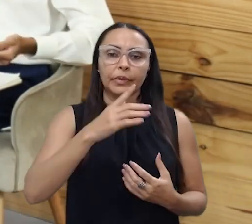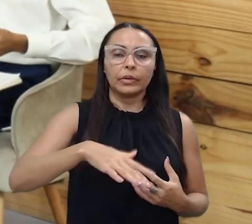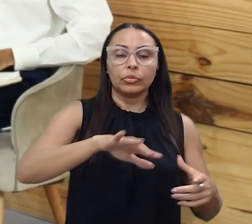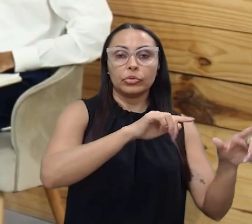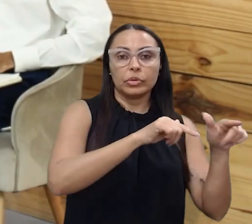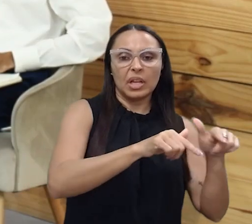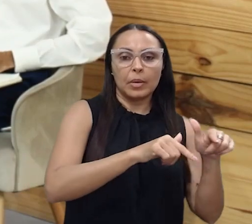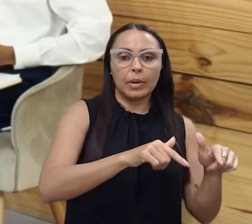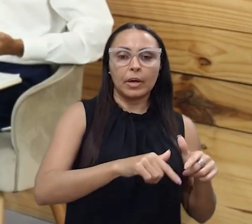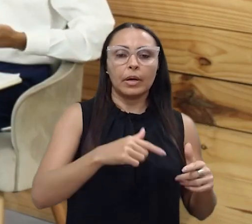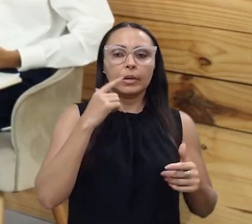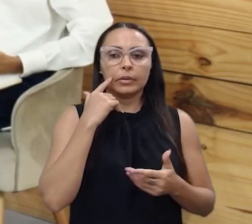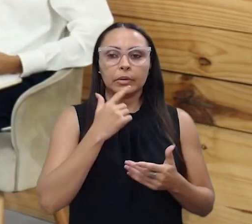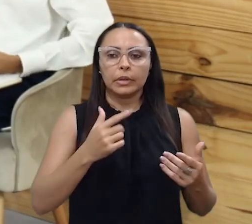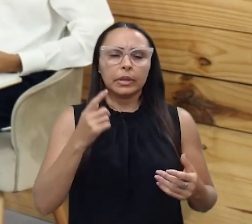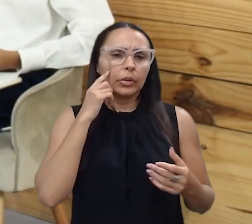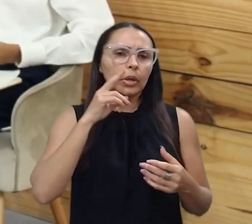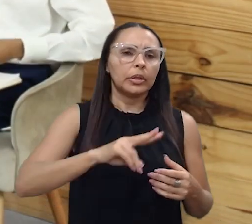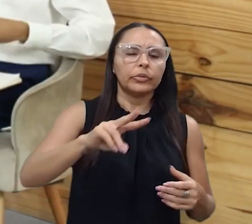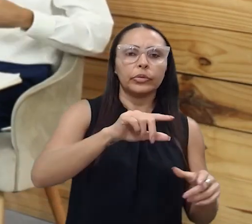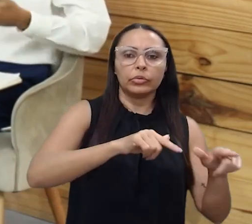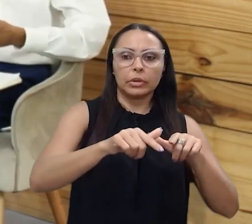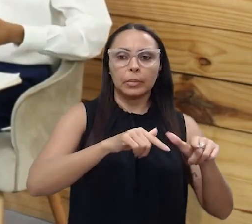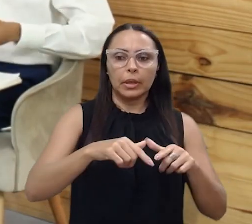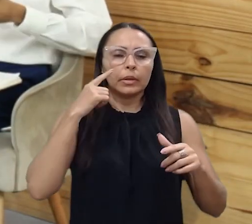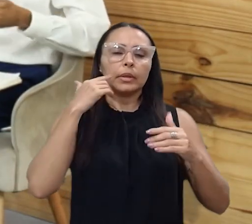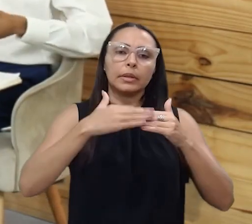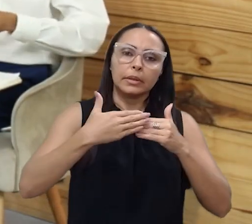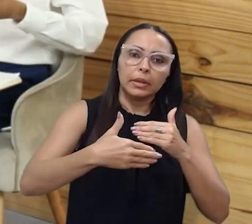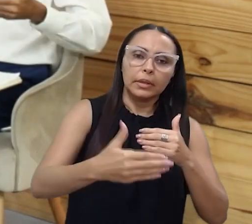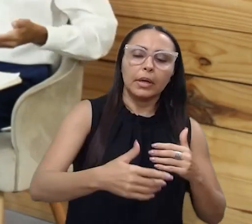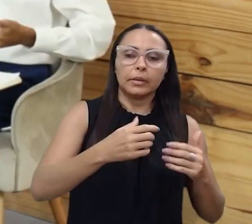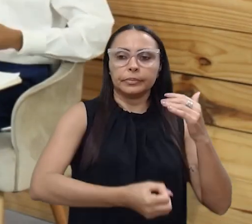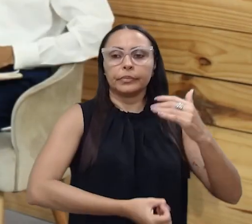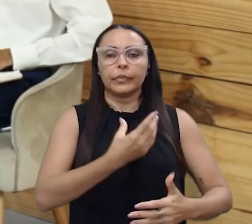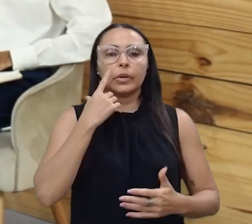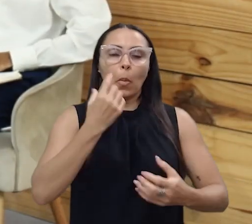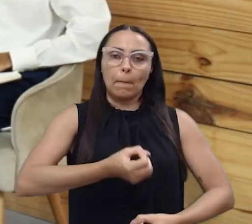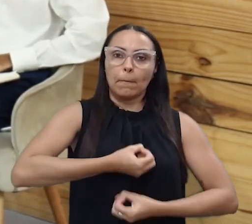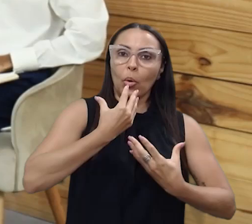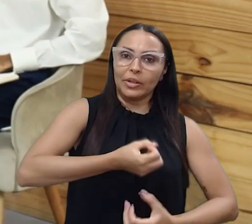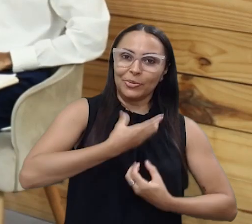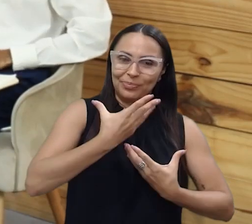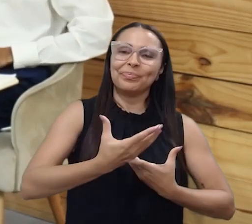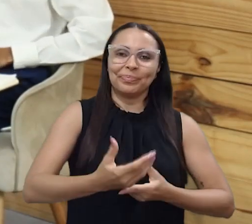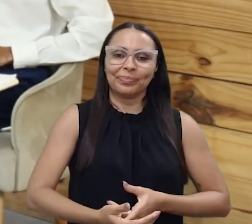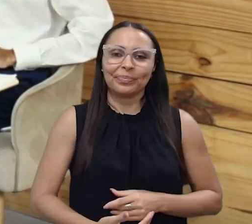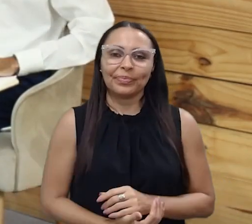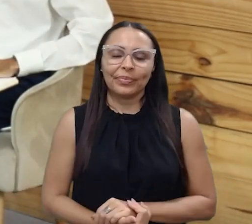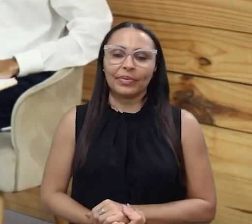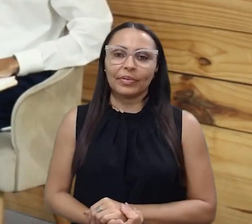nos trabalhos de Aloísio Magalhães. Ele viu os trabalhos de Aloísio Magalhães e dali ele criou todo o conto poético dele, né?